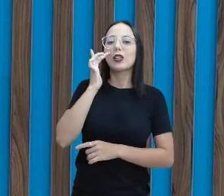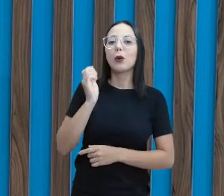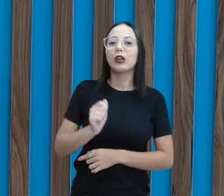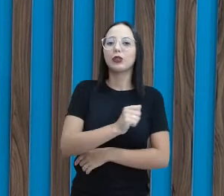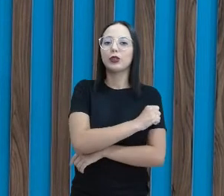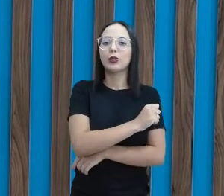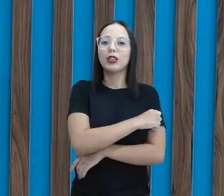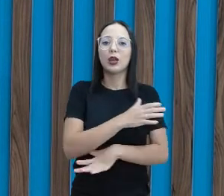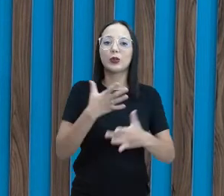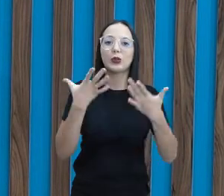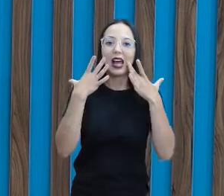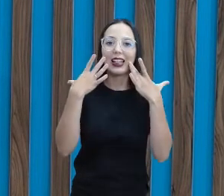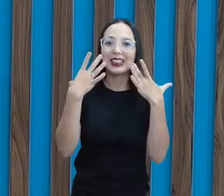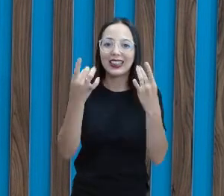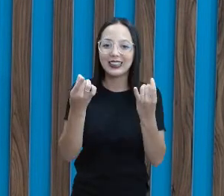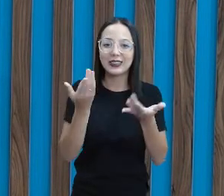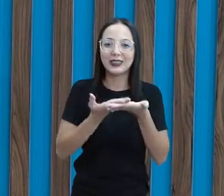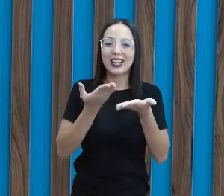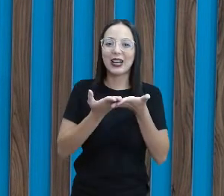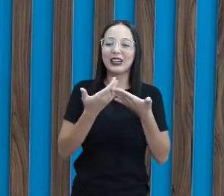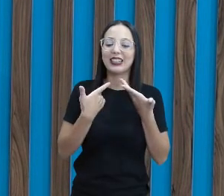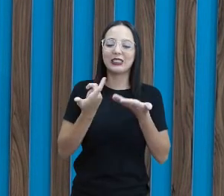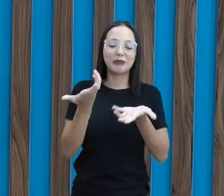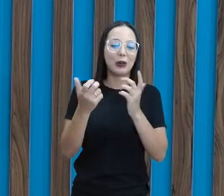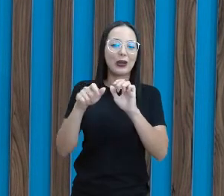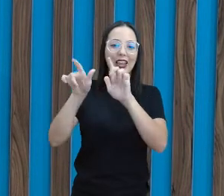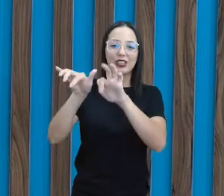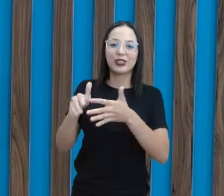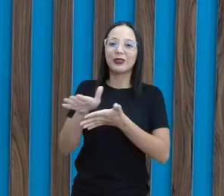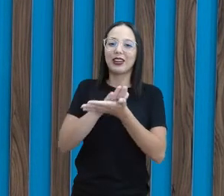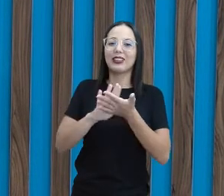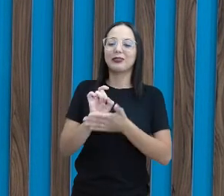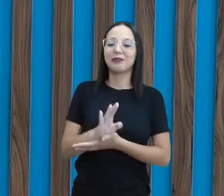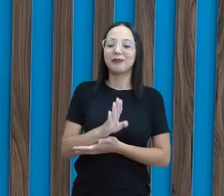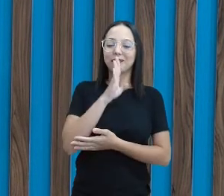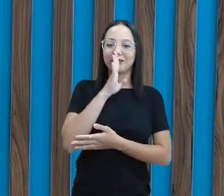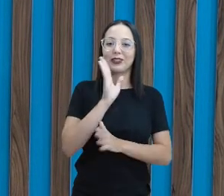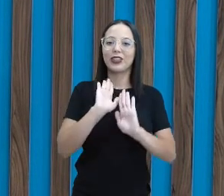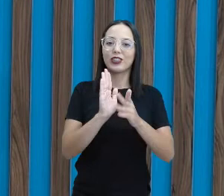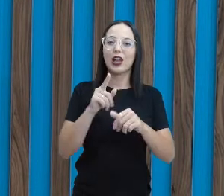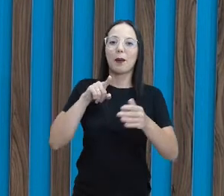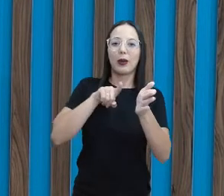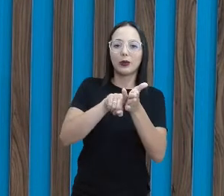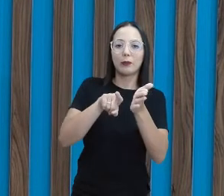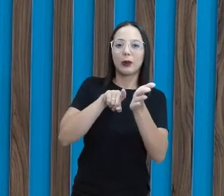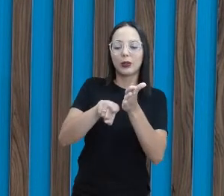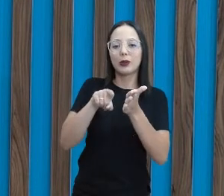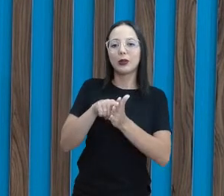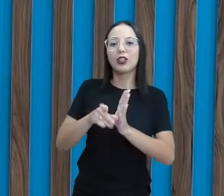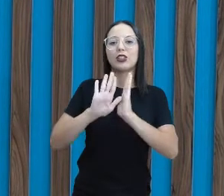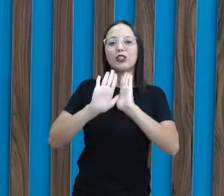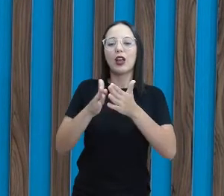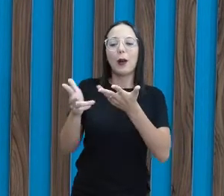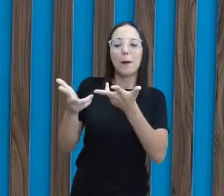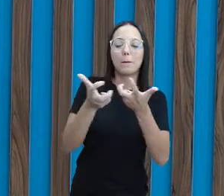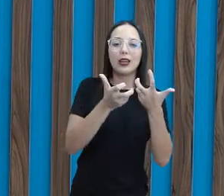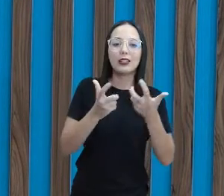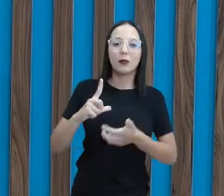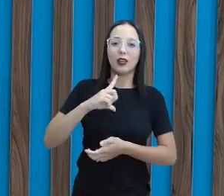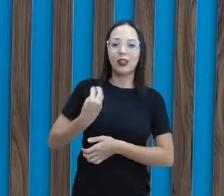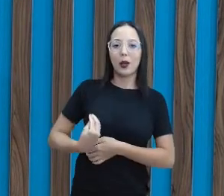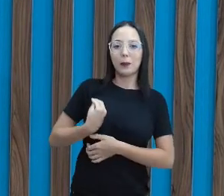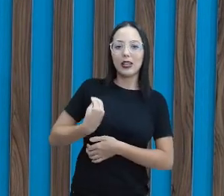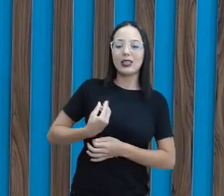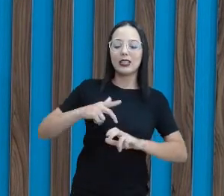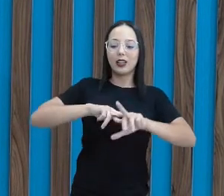tão atentos à aula que eles não estão querendo escrever. Eu já coloquei aqui alguns questionamentos, percebo que tem a presença